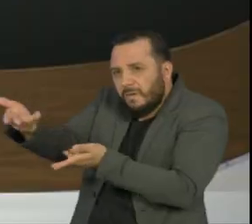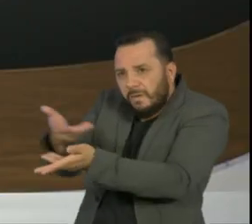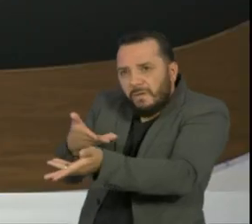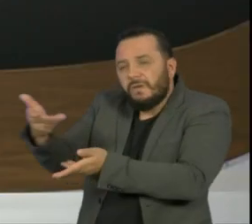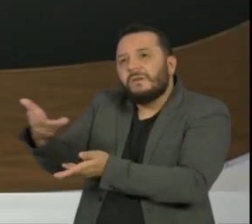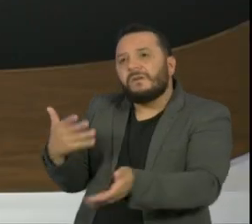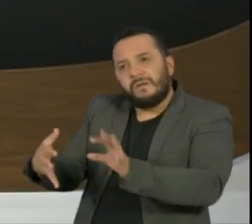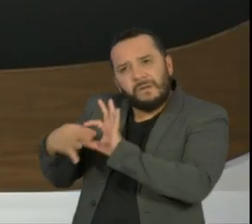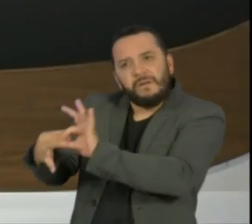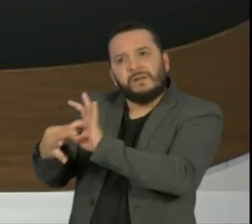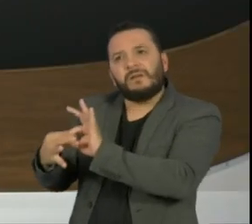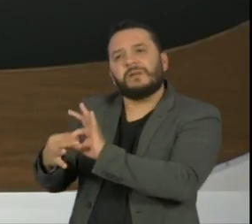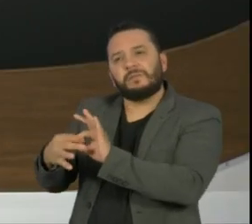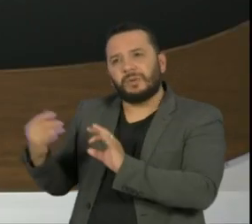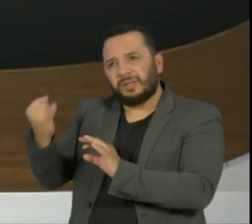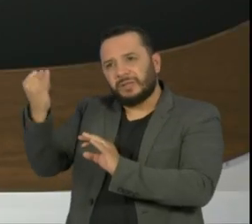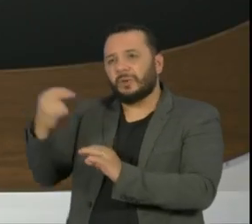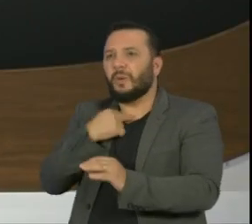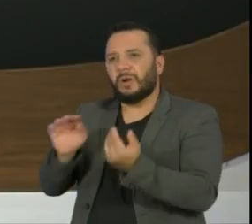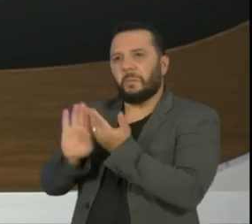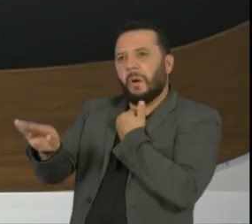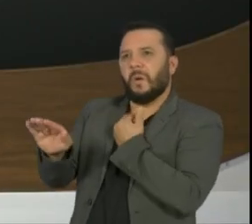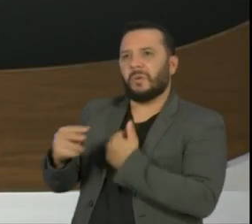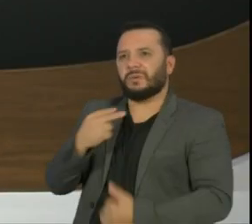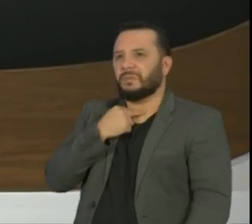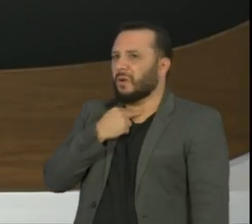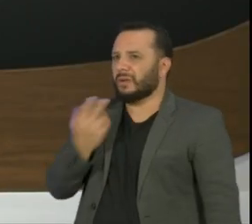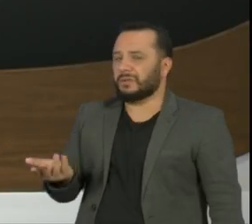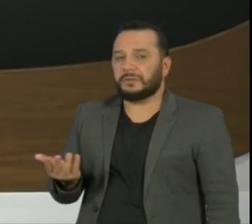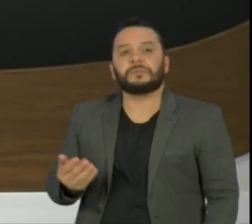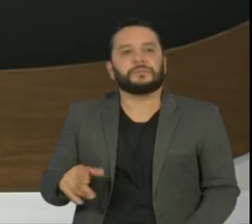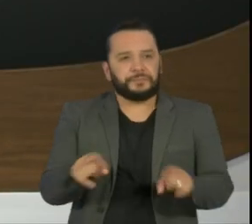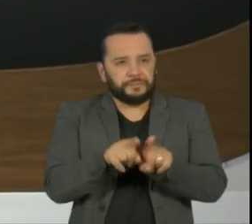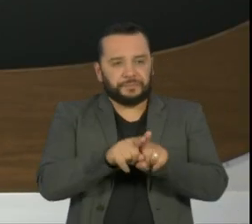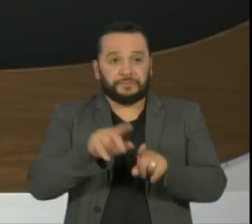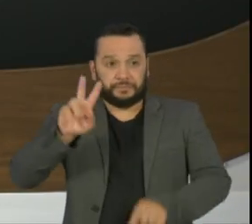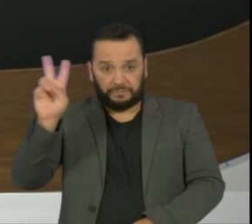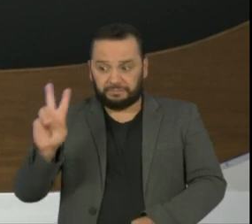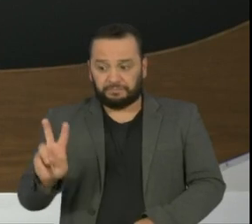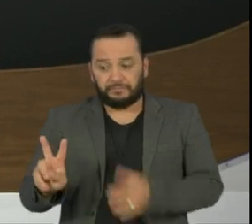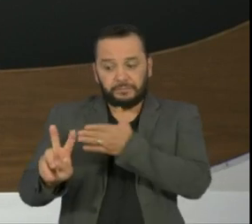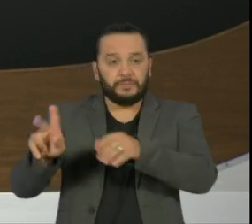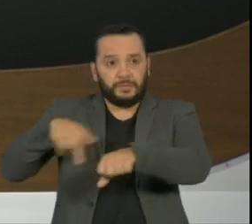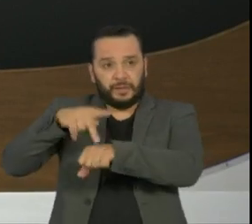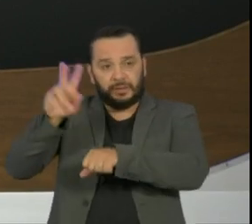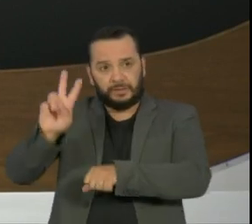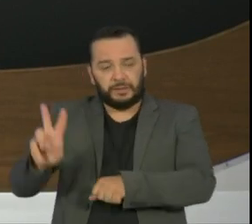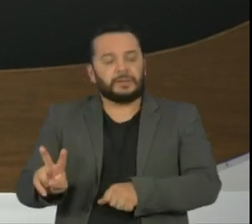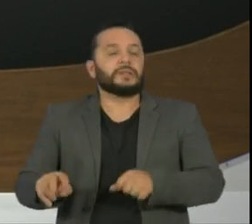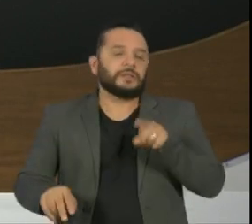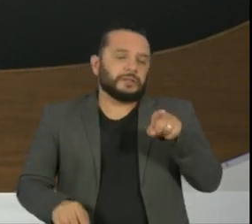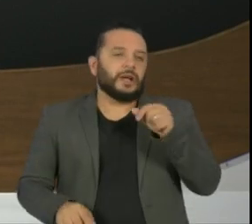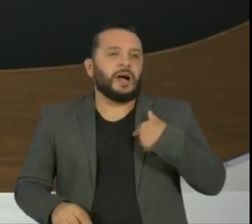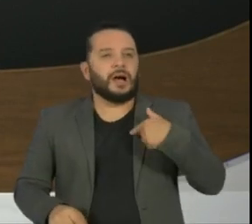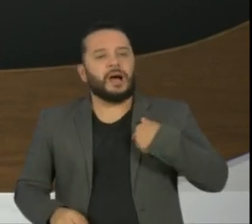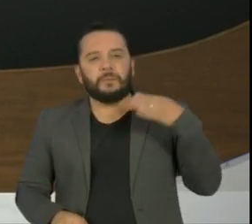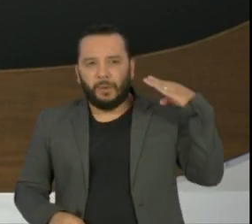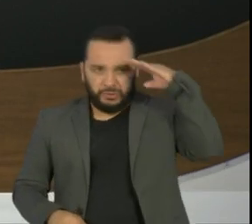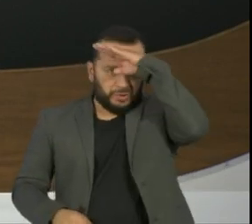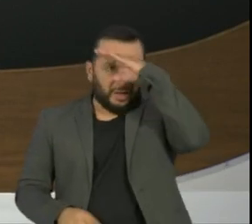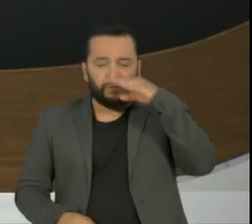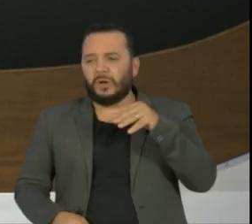em relação a venezuela o brasil logo no início do governo bolsonaro reconhecer o governo do rango aí do